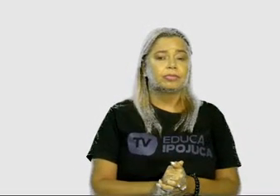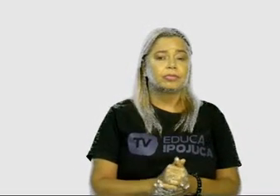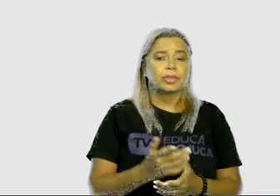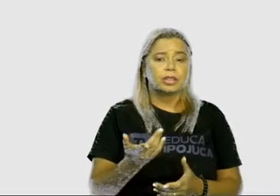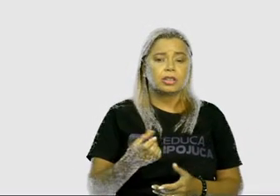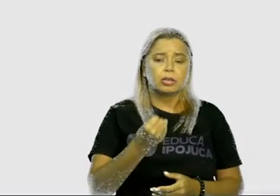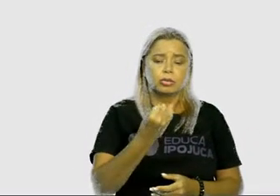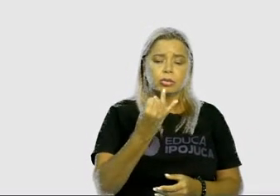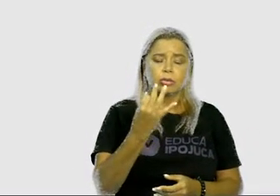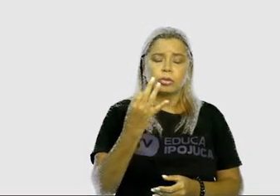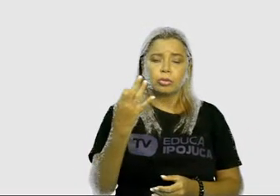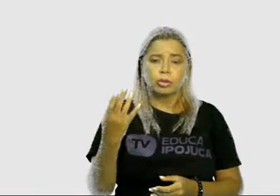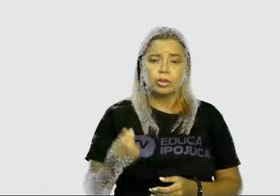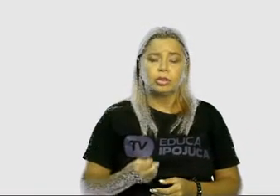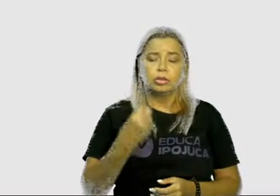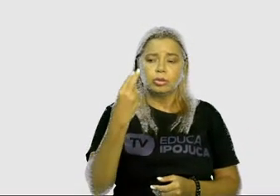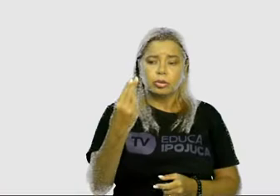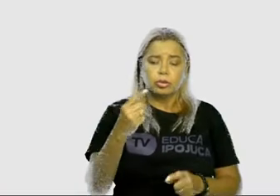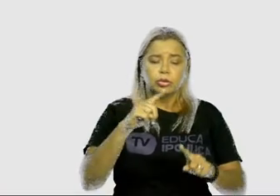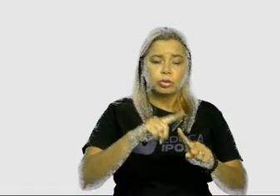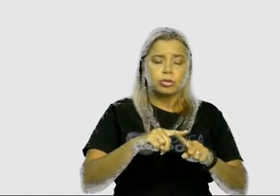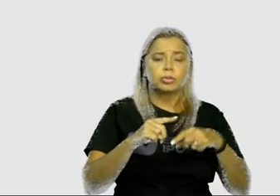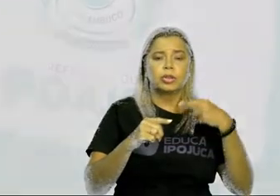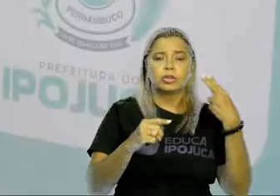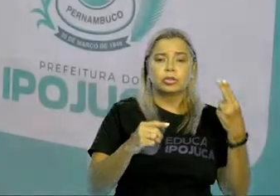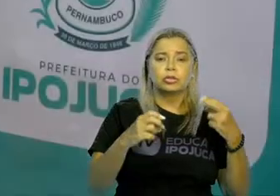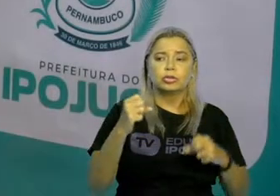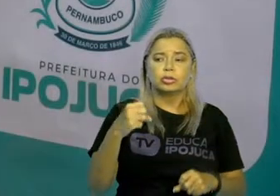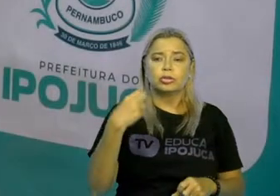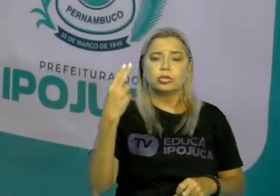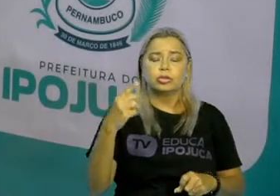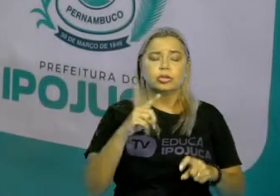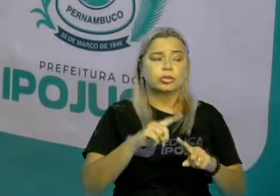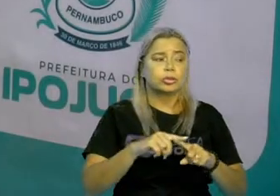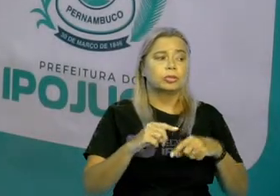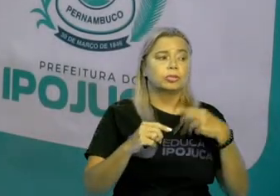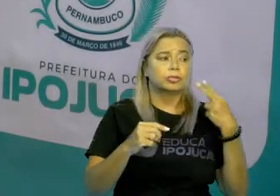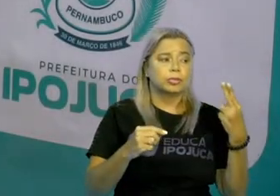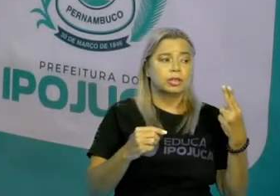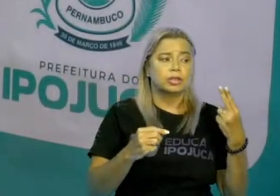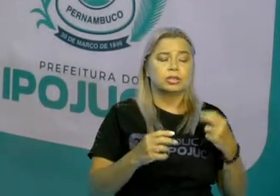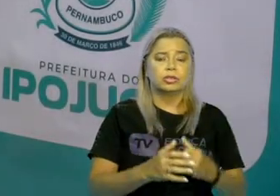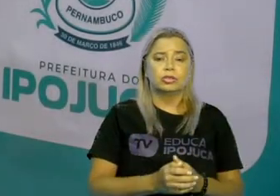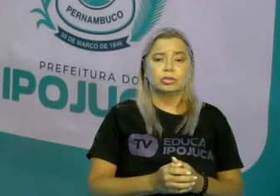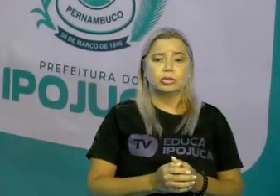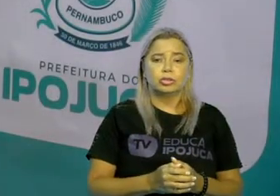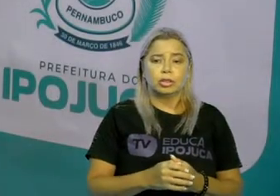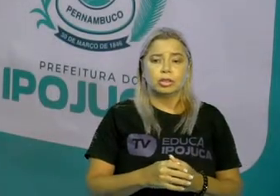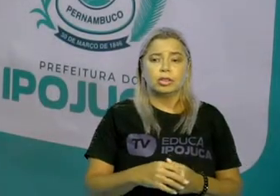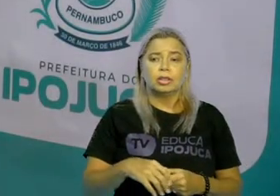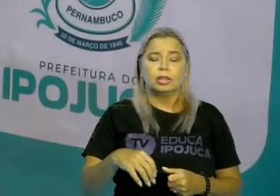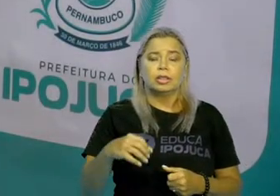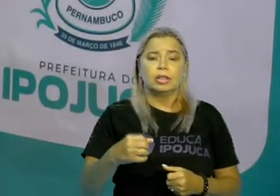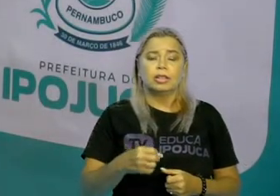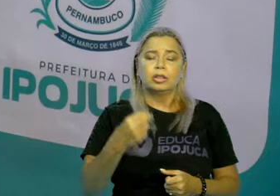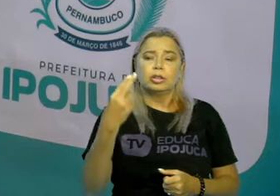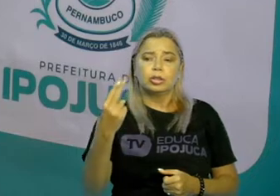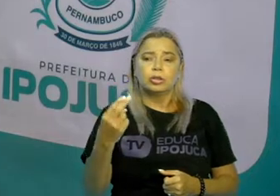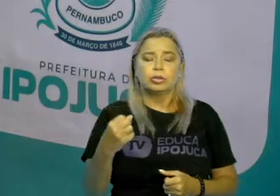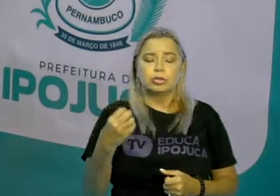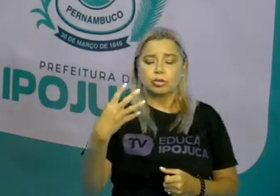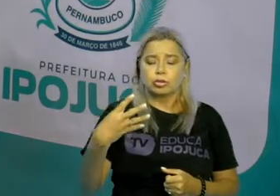calculando de dois em dois vamos descobrir a de Diego 2 4 6